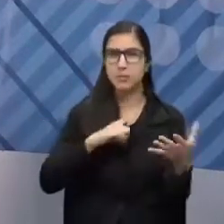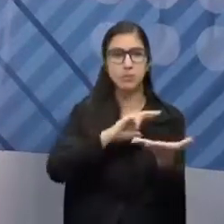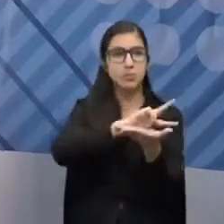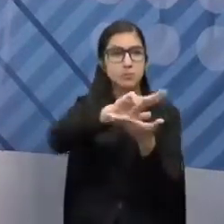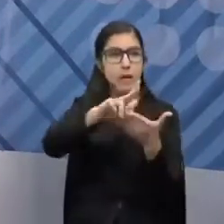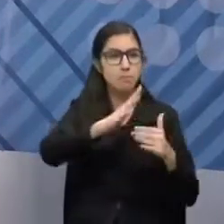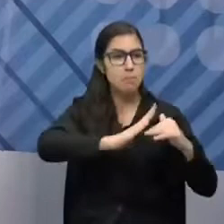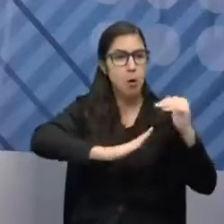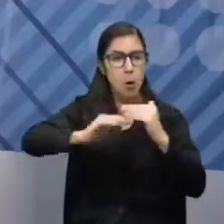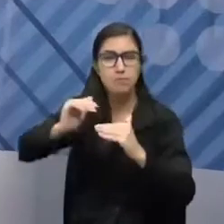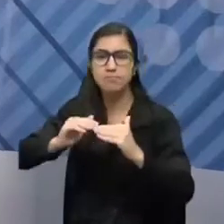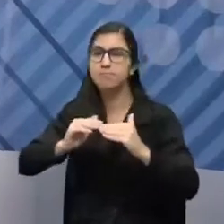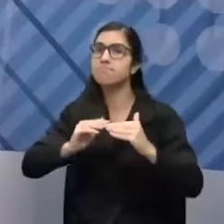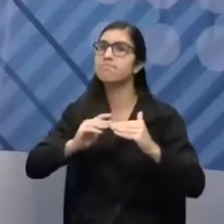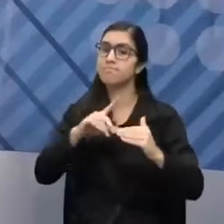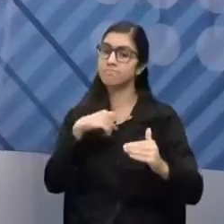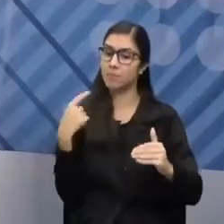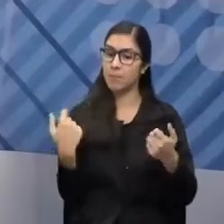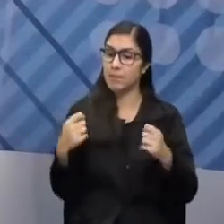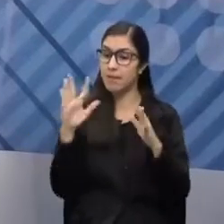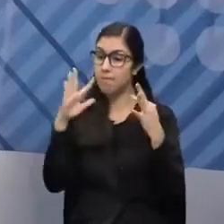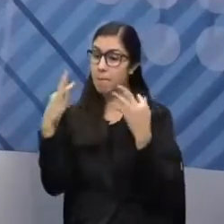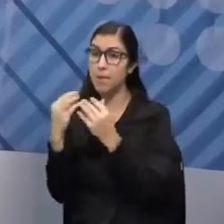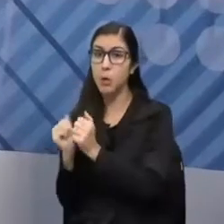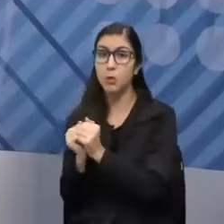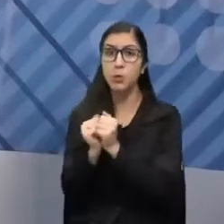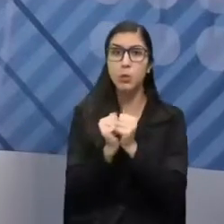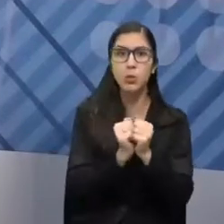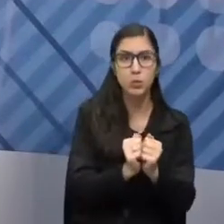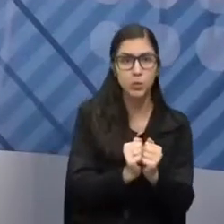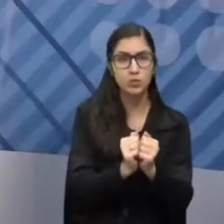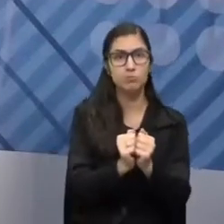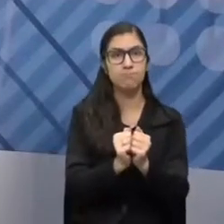é porque nós precisamos mesmo ter a família